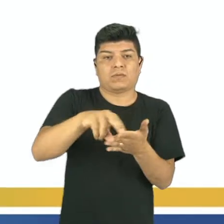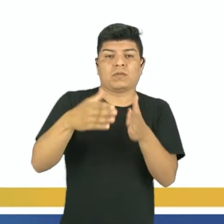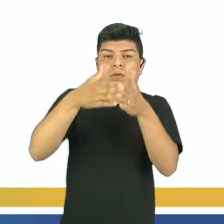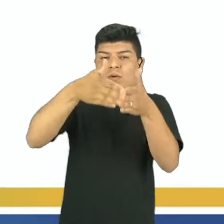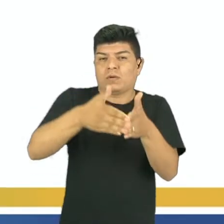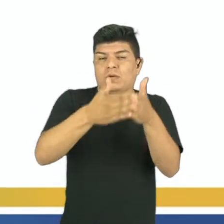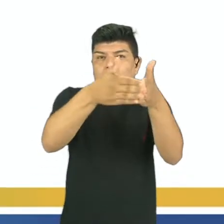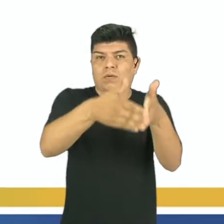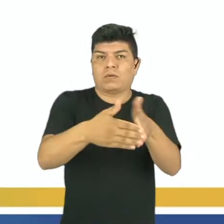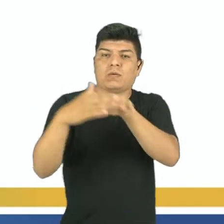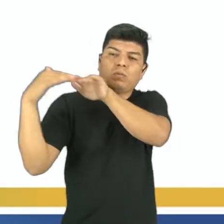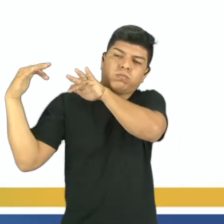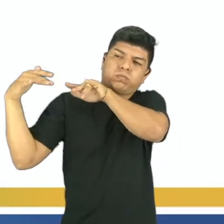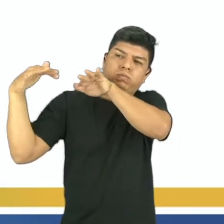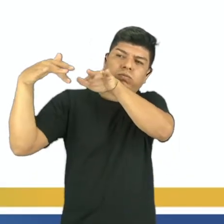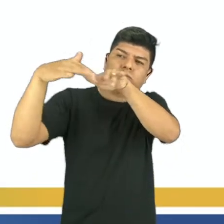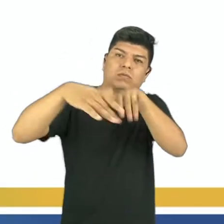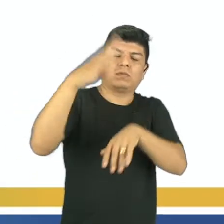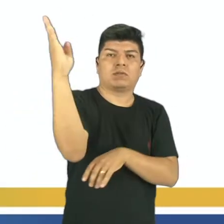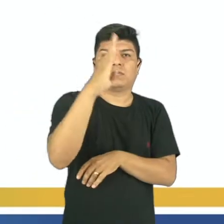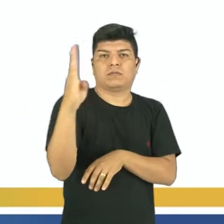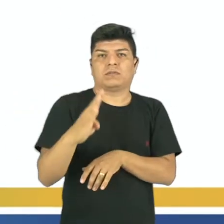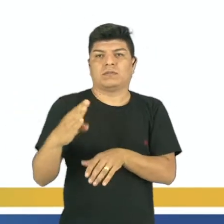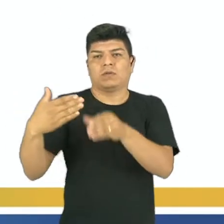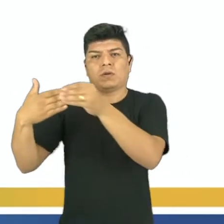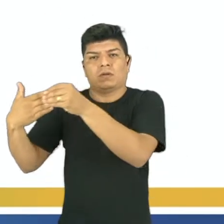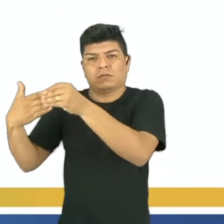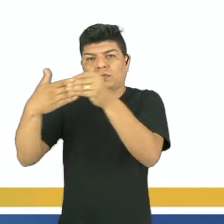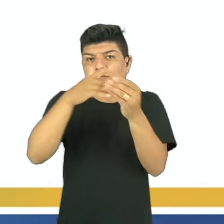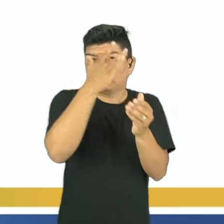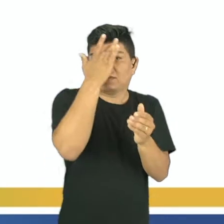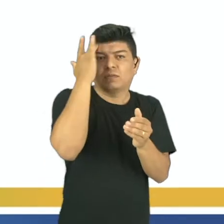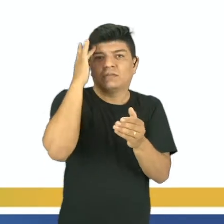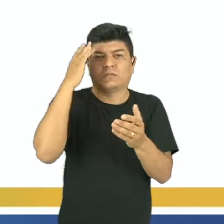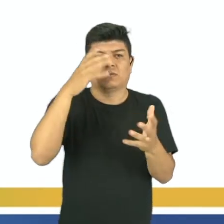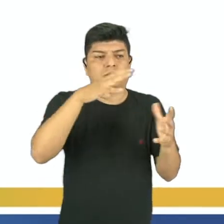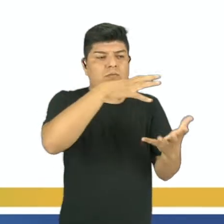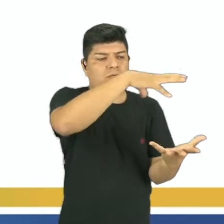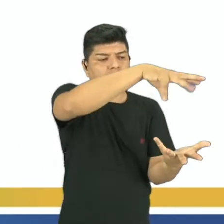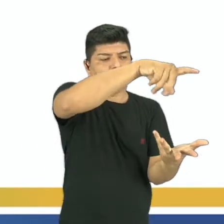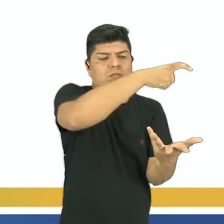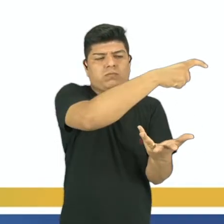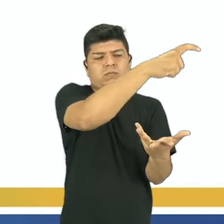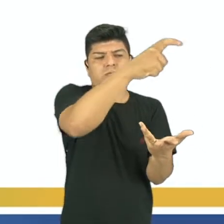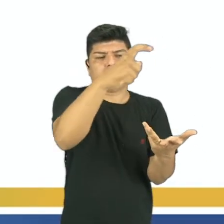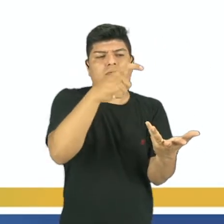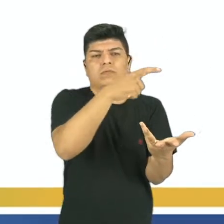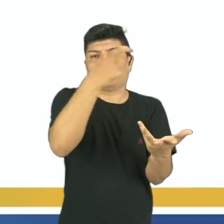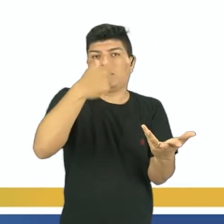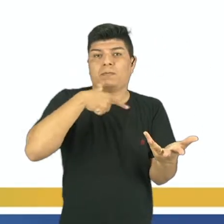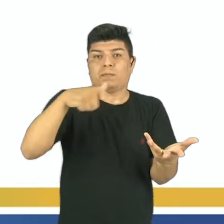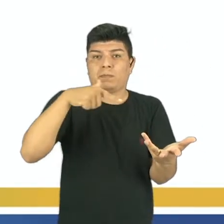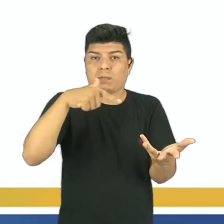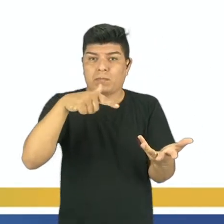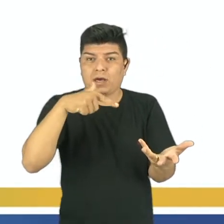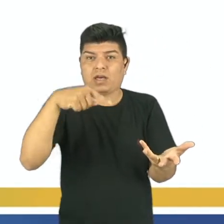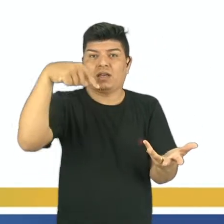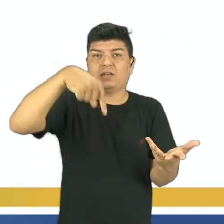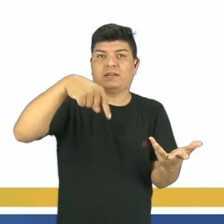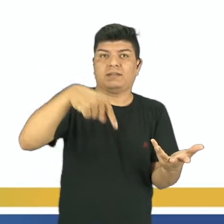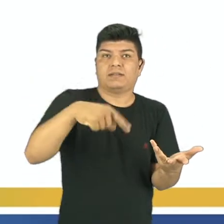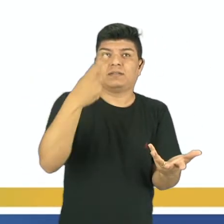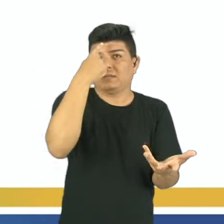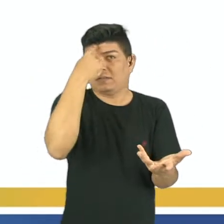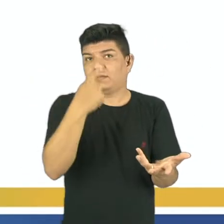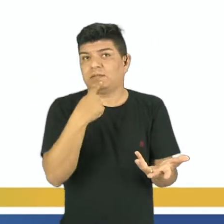vão desembarcar no território brasileiro, trazendo pessoas de todos os lugares do mundo para trabalhar aqui. Na imagem, como vocês podem ver,